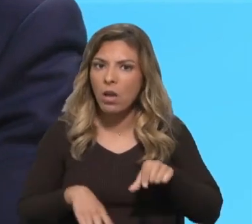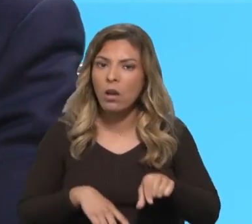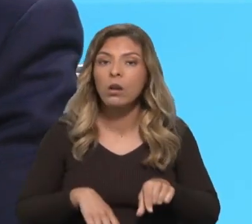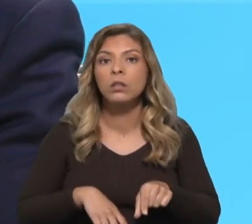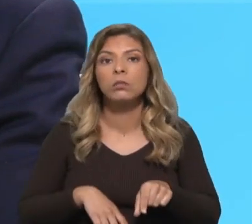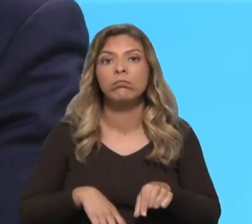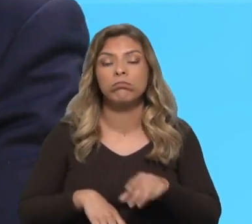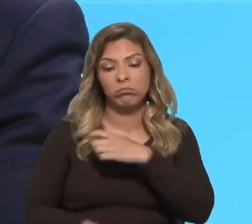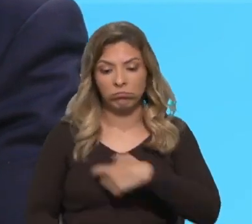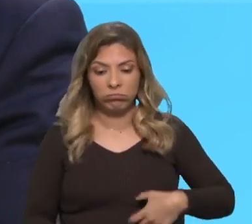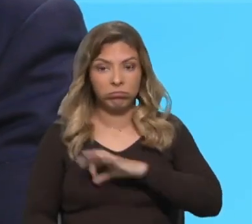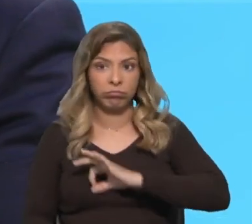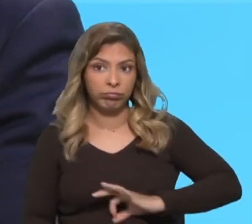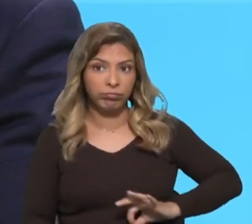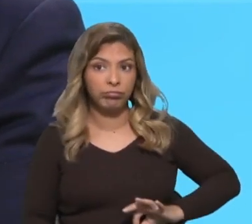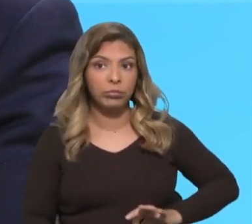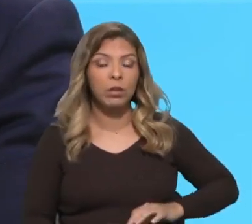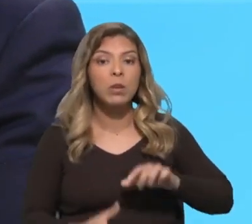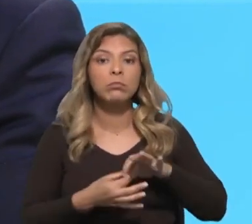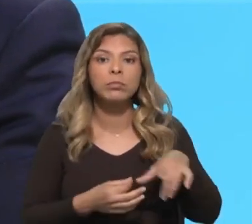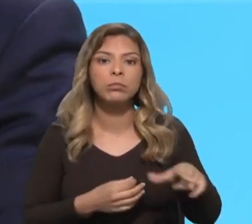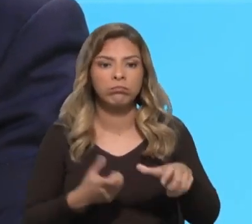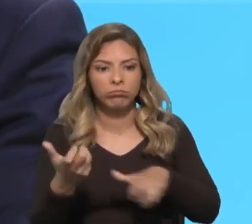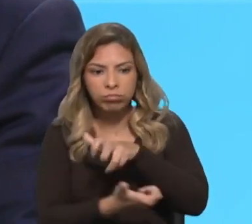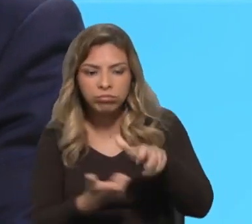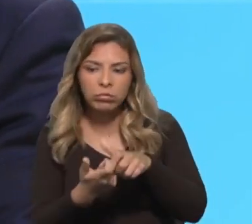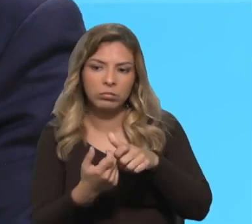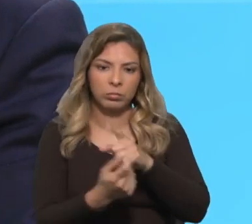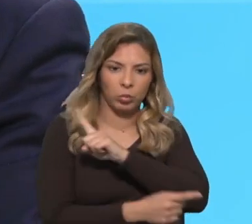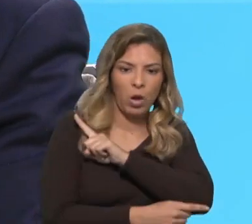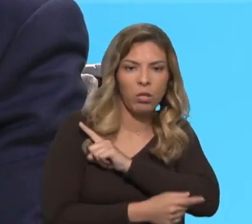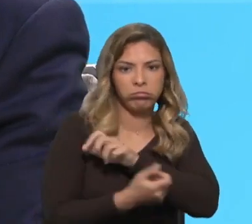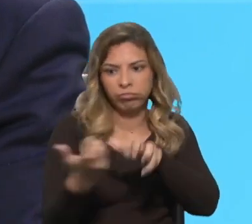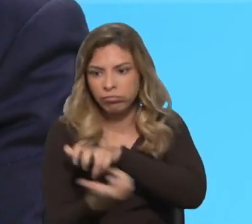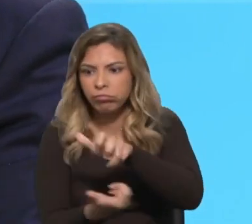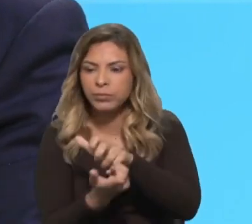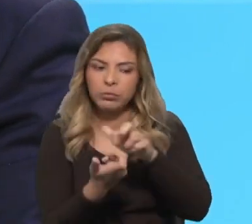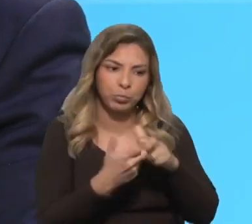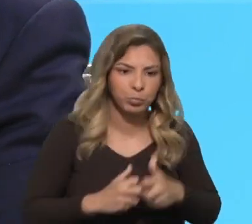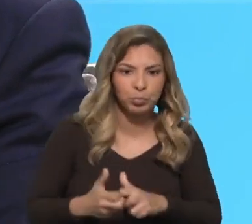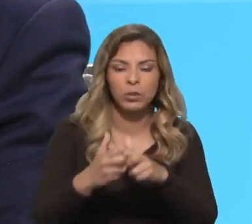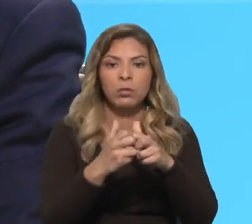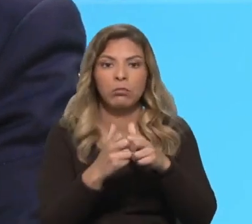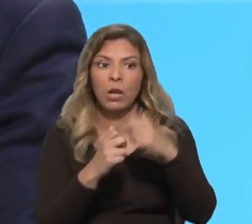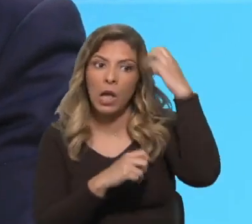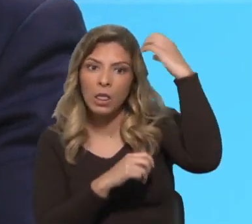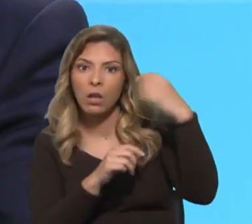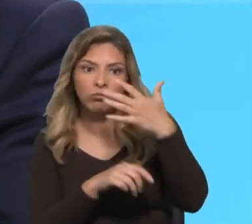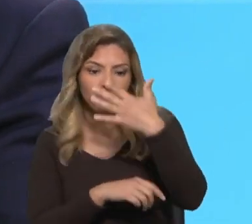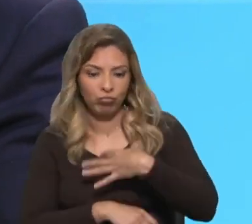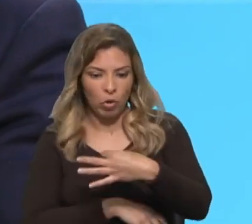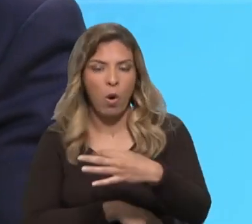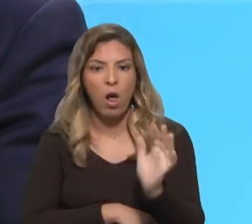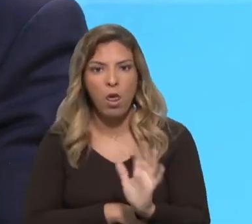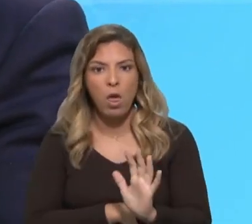prelados, cardeais, que tinham conflitos pessoais ou de outra natureza com determinadas coroas, não fossem eleitos para que